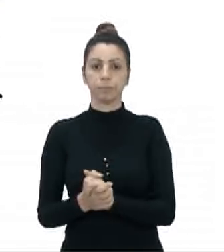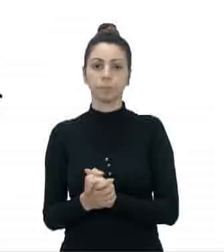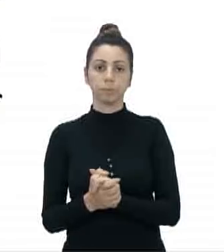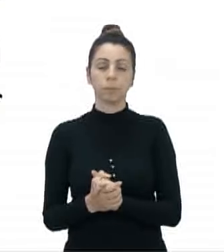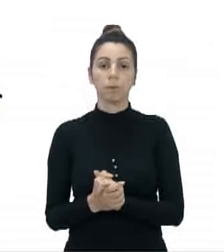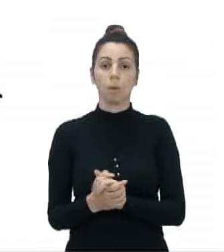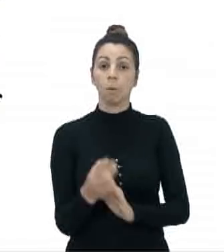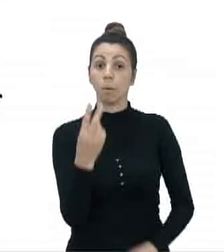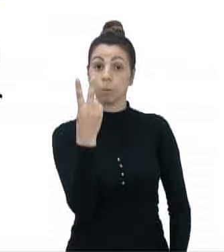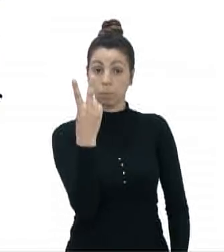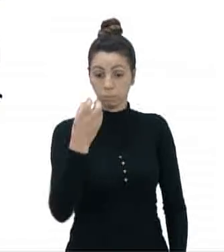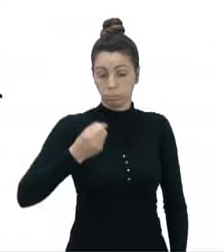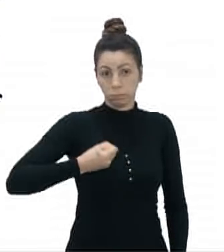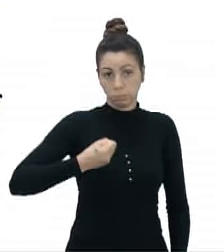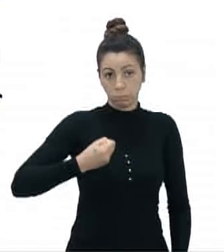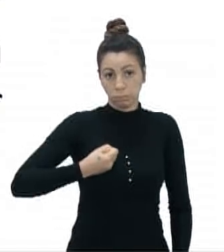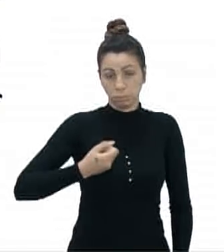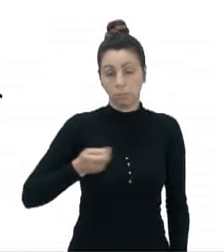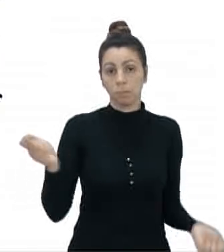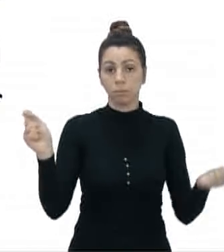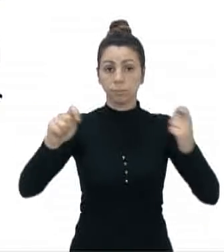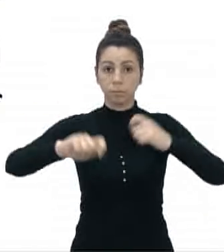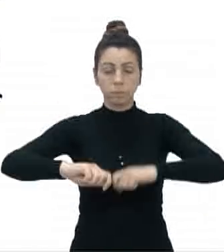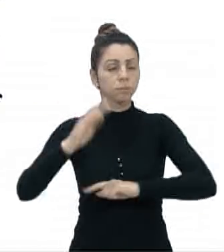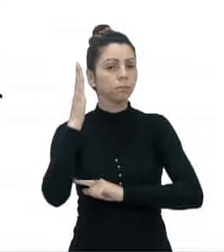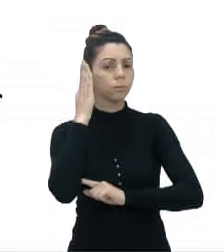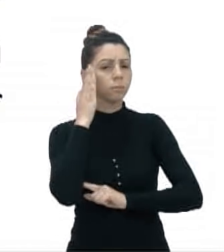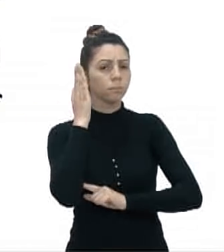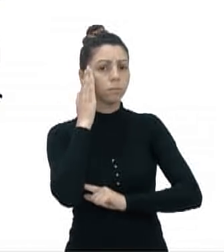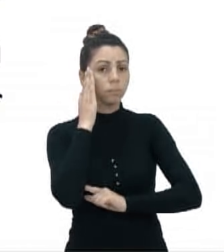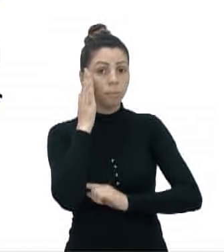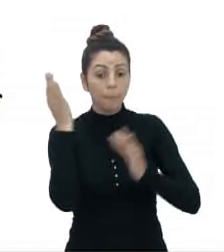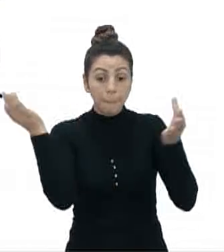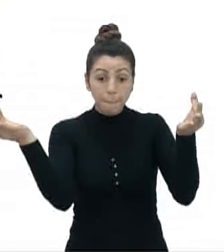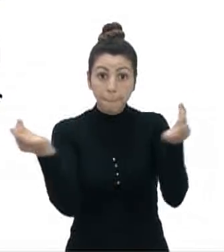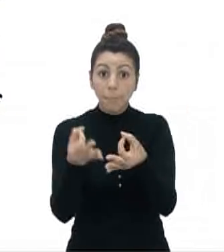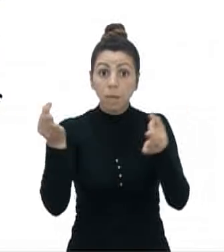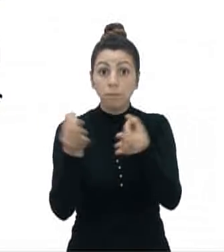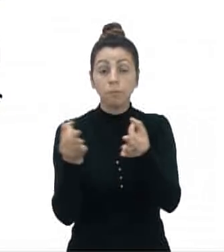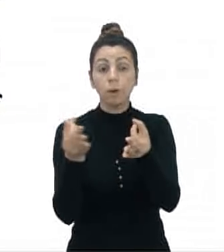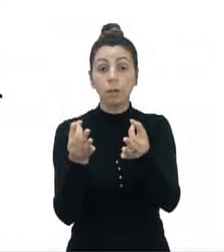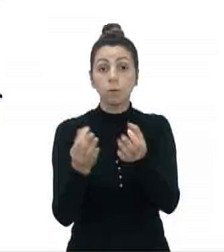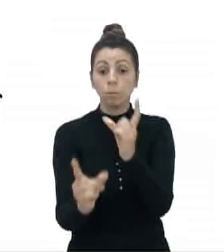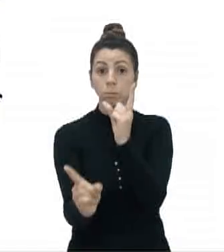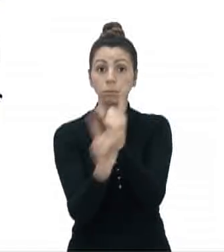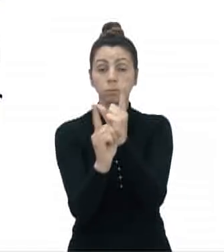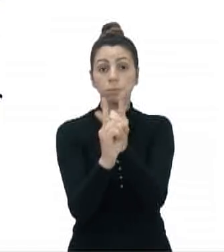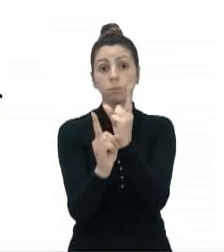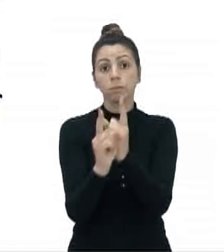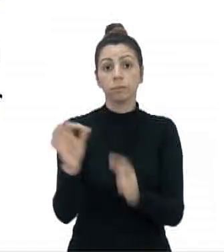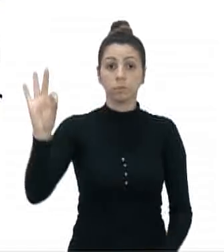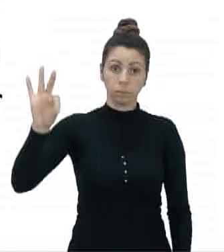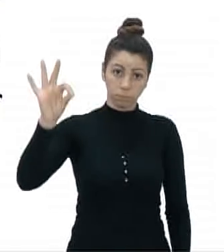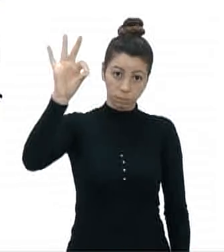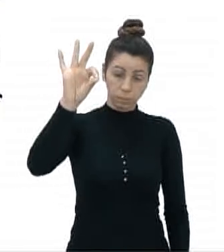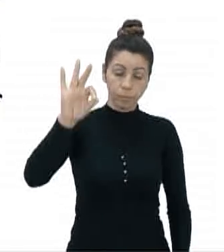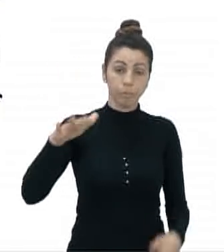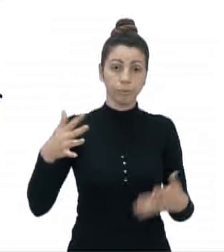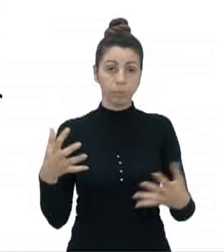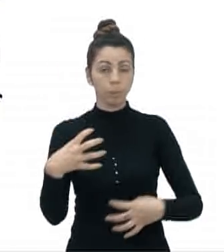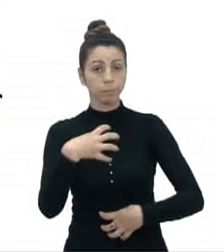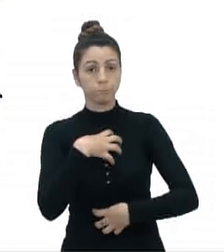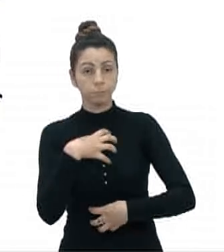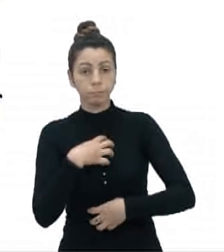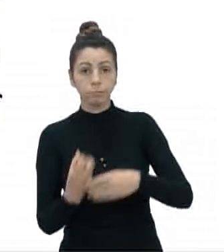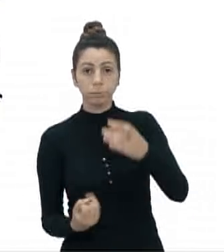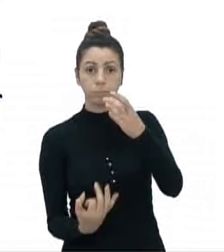dois números, era possível saber exatamente onde a mosca se encontrava. Dessa forma, ele